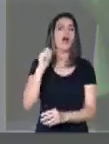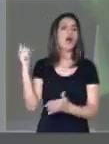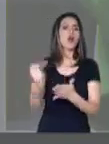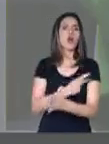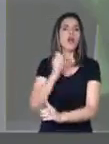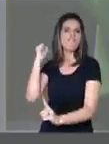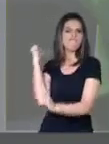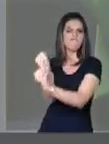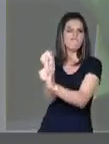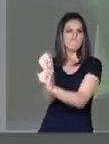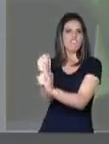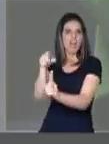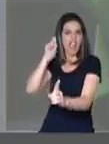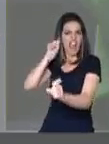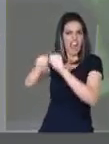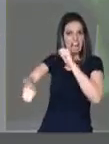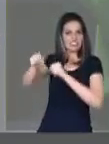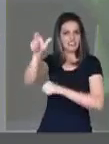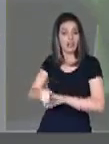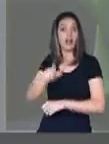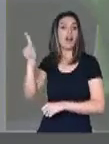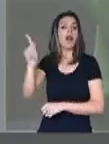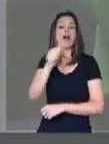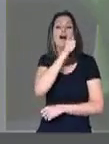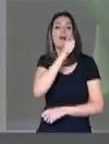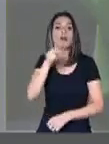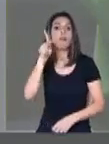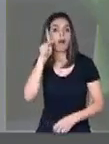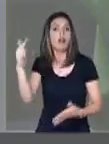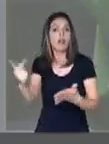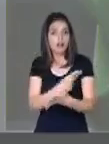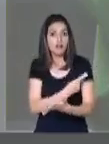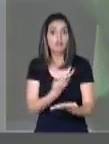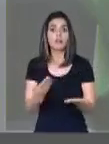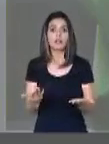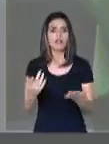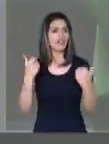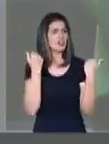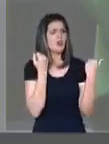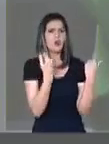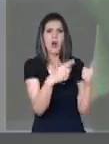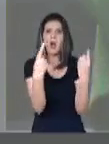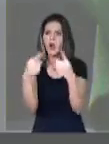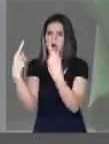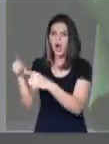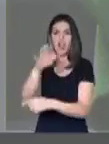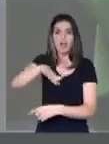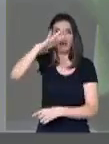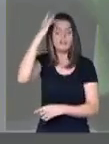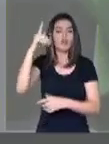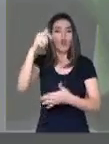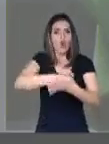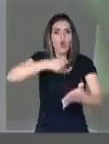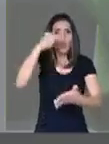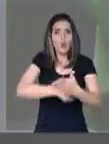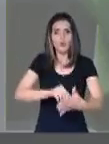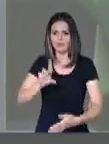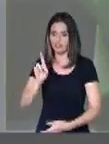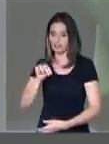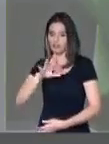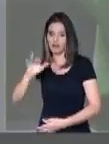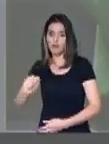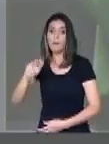que ocorreu no Amapá, atacando todos aqueles e aquelas que lutam por democracia,